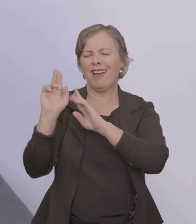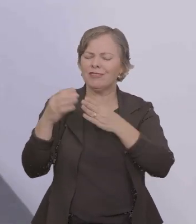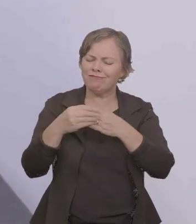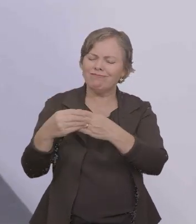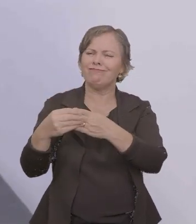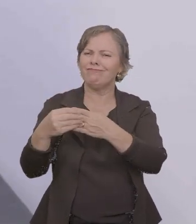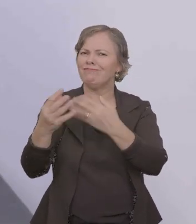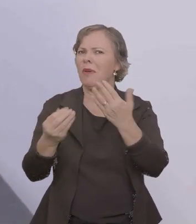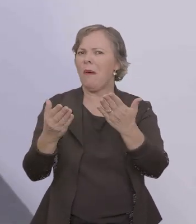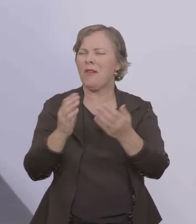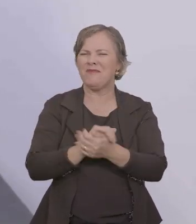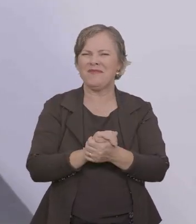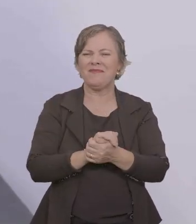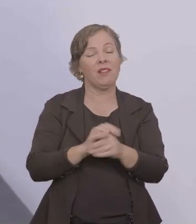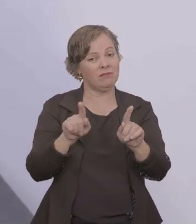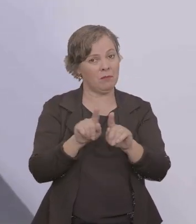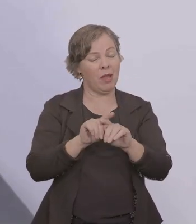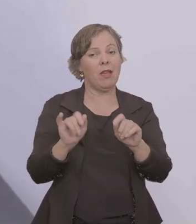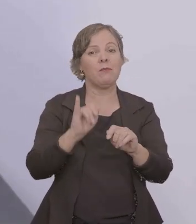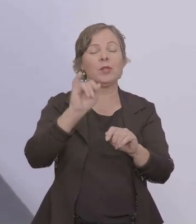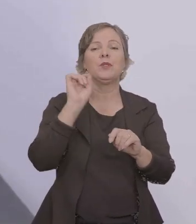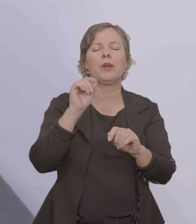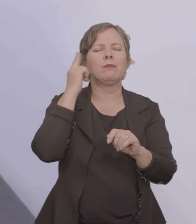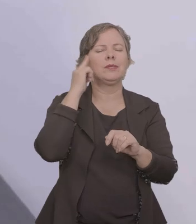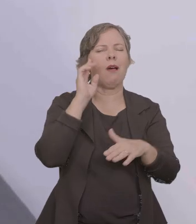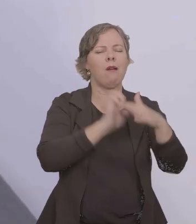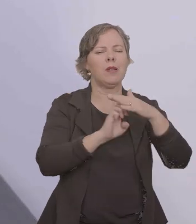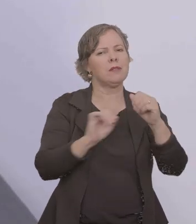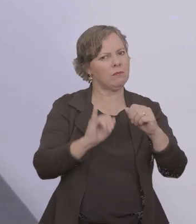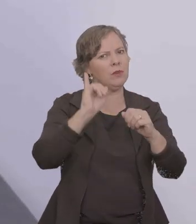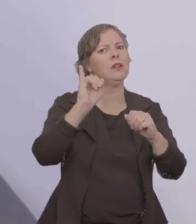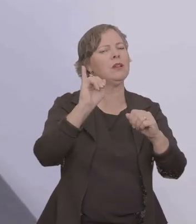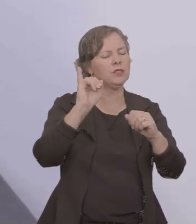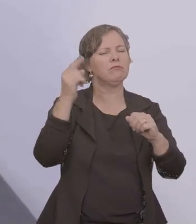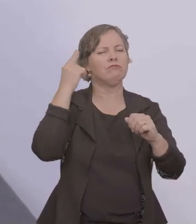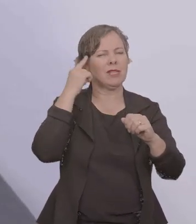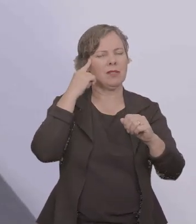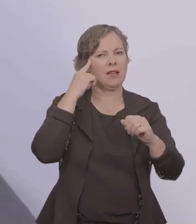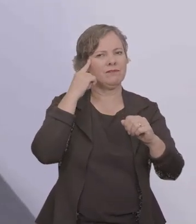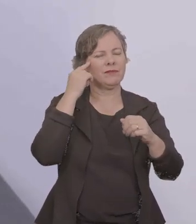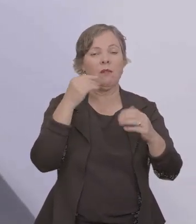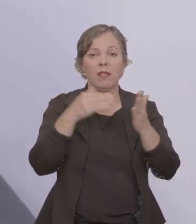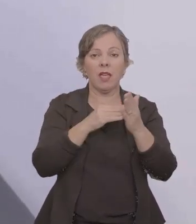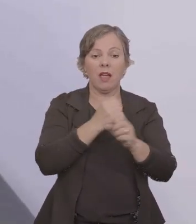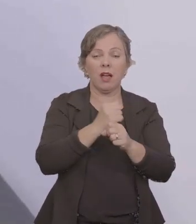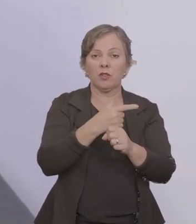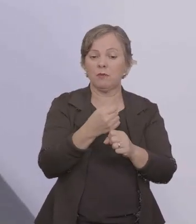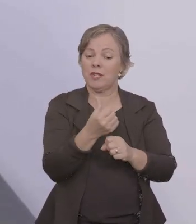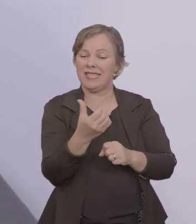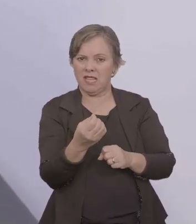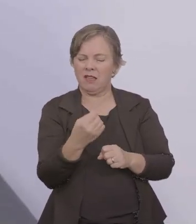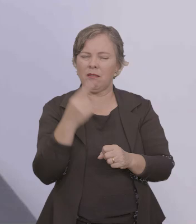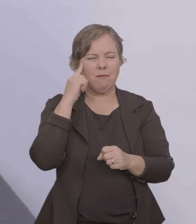da organização. Né? Então também é importante que as empresas elas tenham isso em mente, né? Porque imagina só, até 2060 espero estar